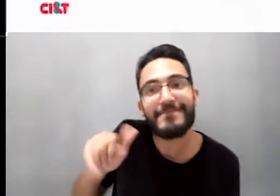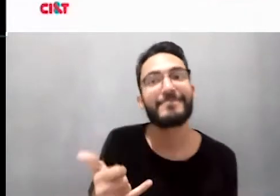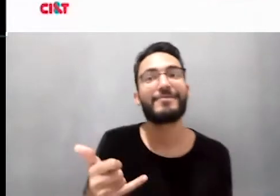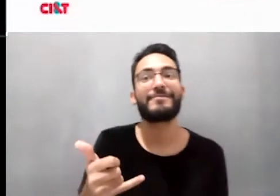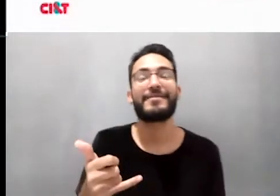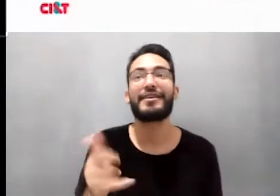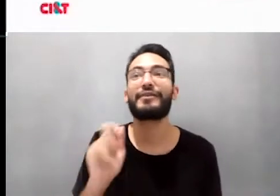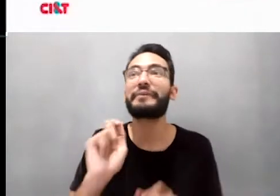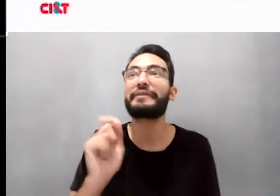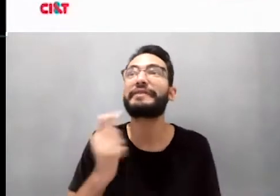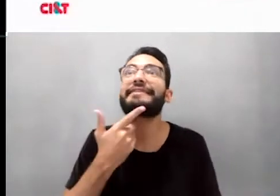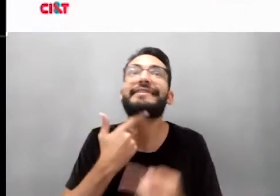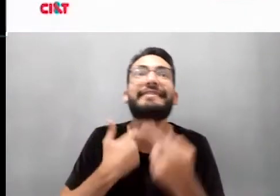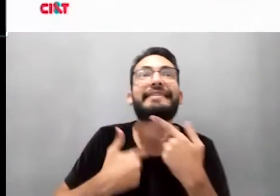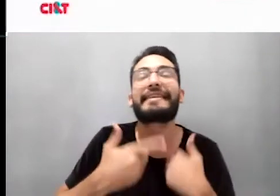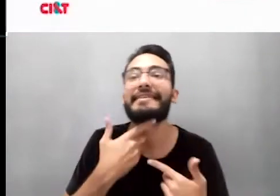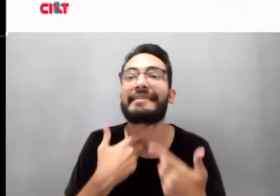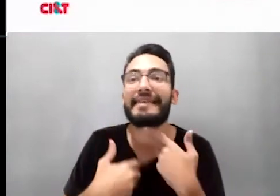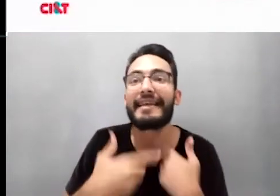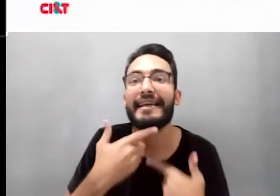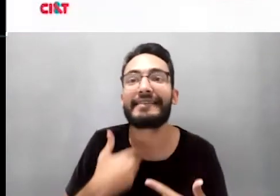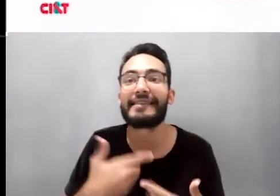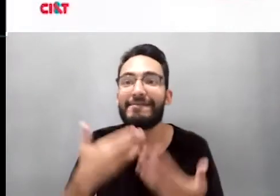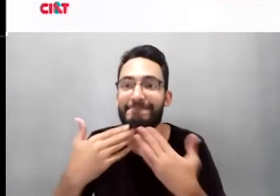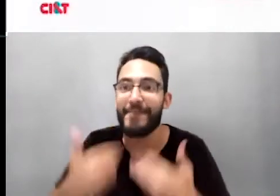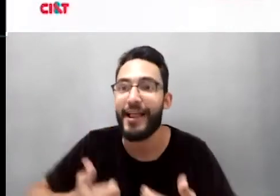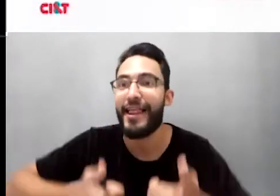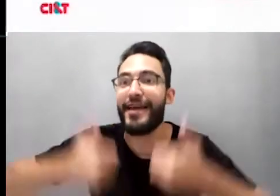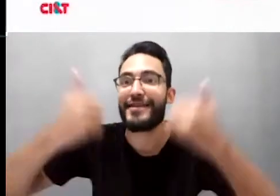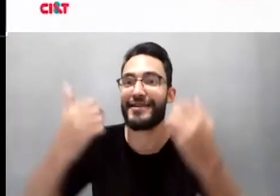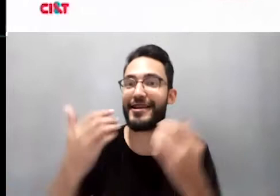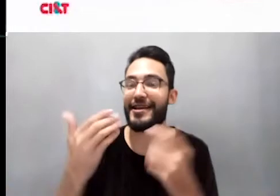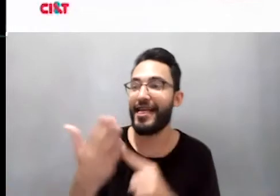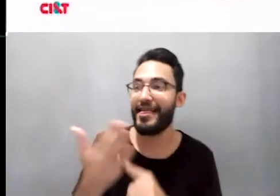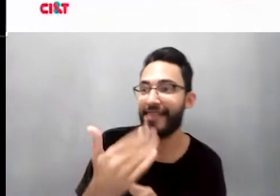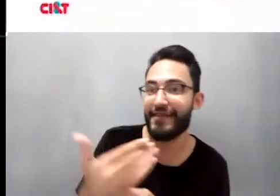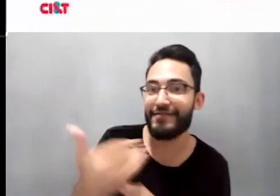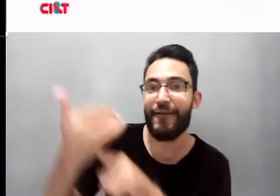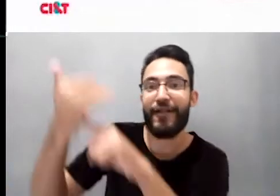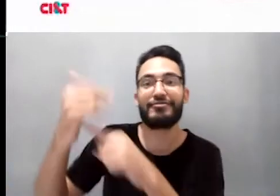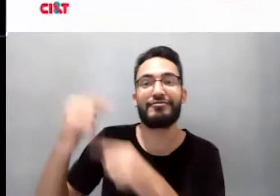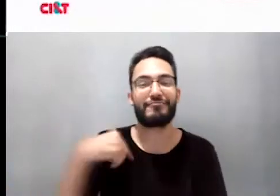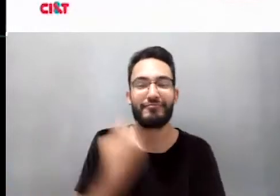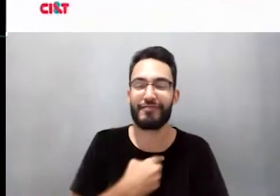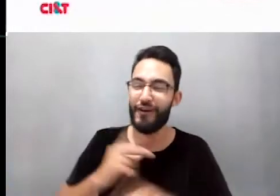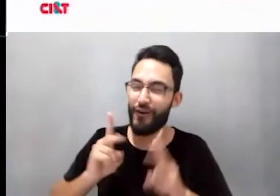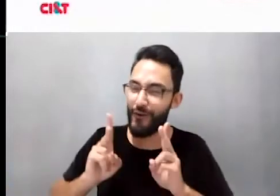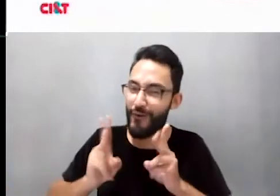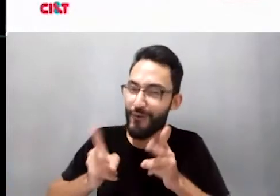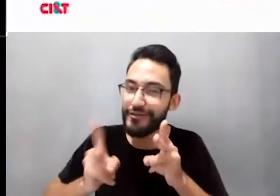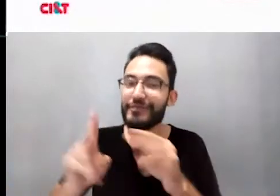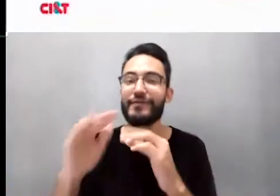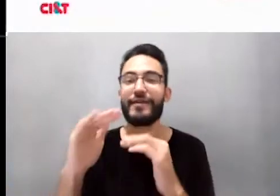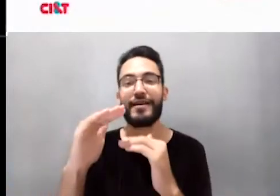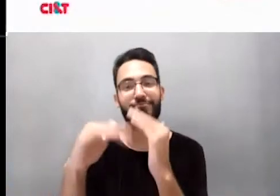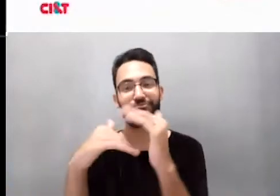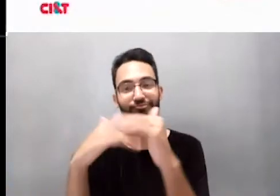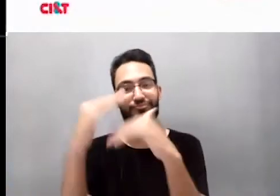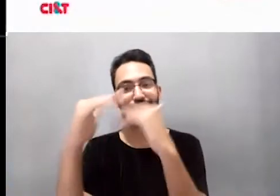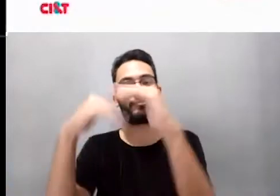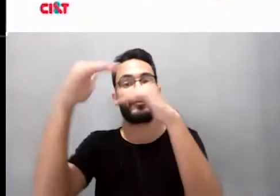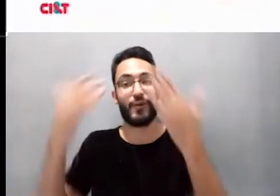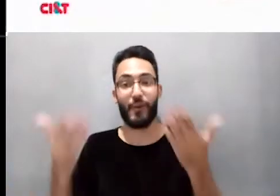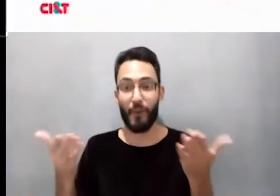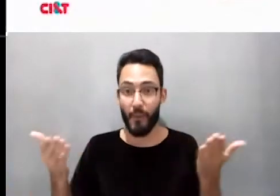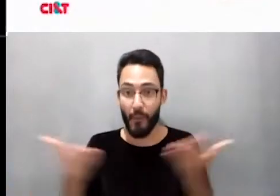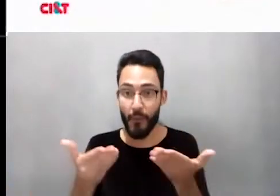os desejos de melhorias em tecnologia e continua crescendo, né? Então, hoje a gente